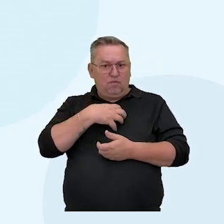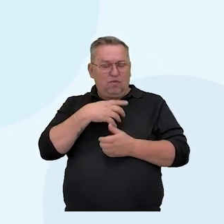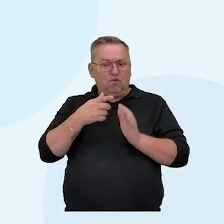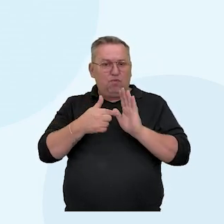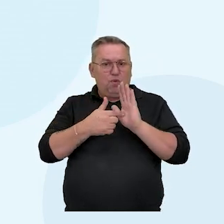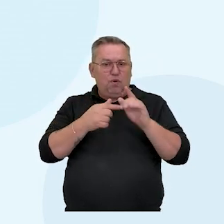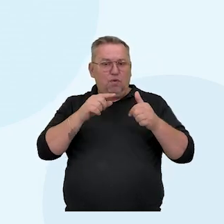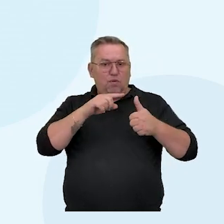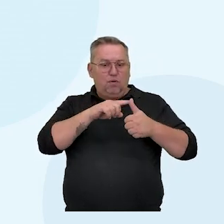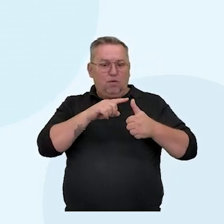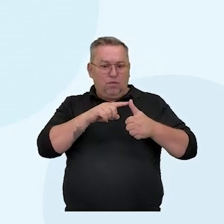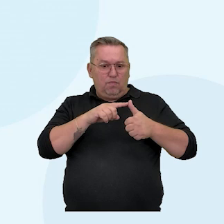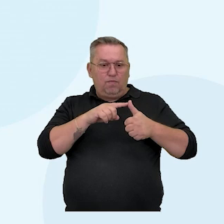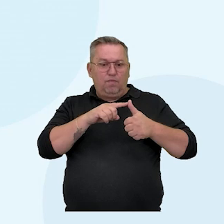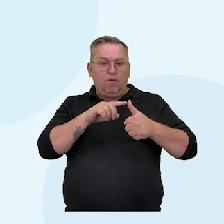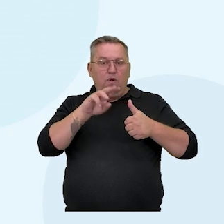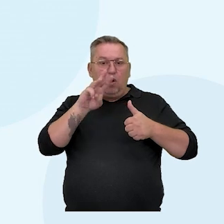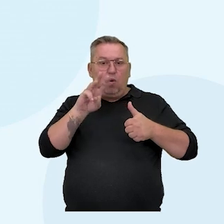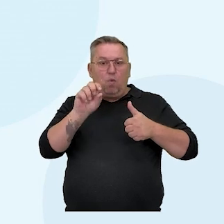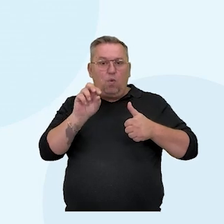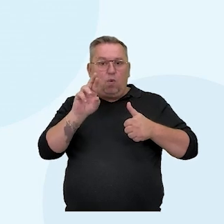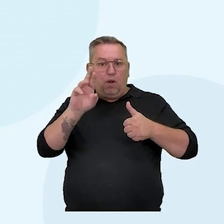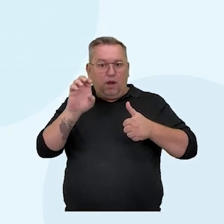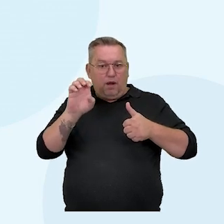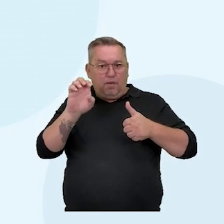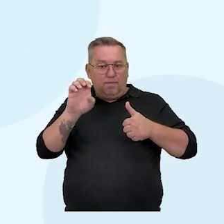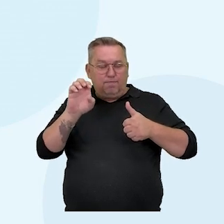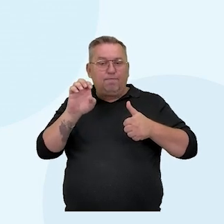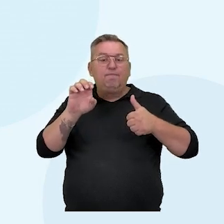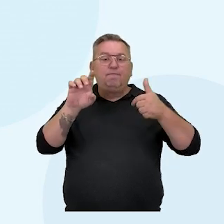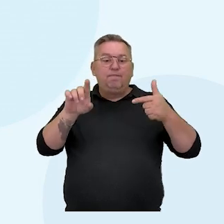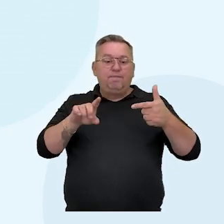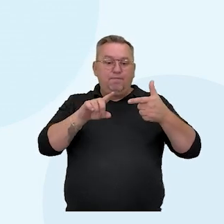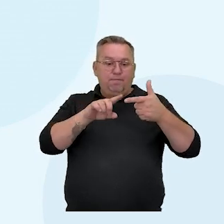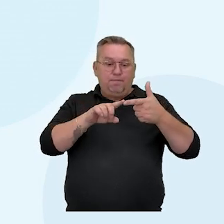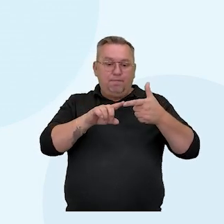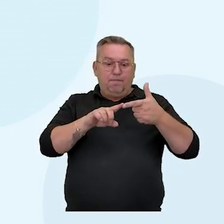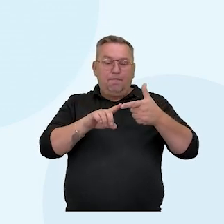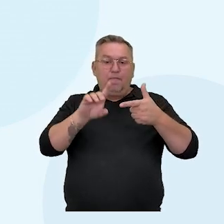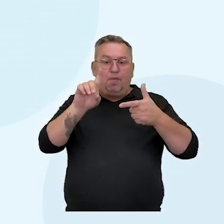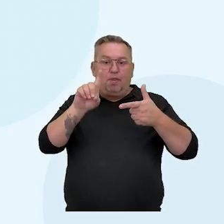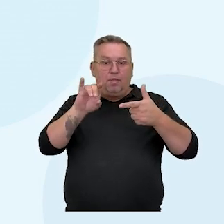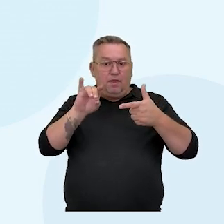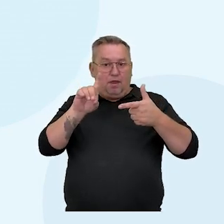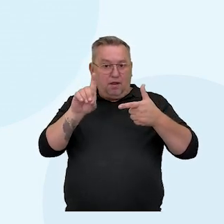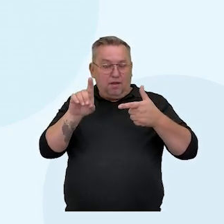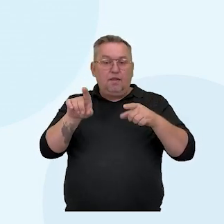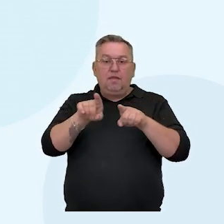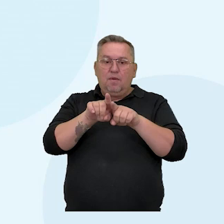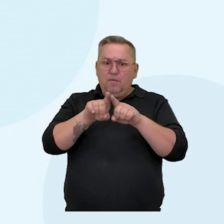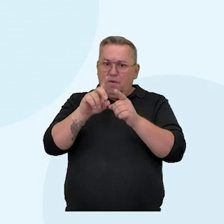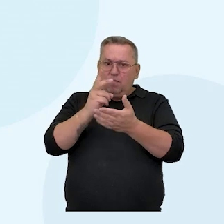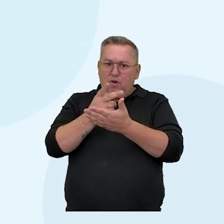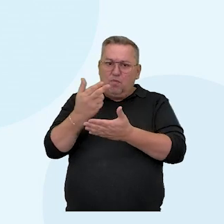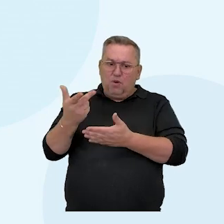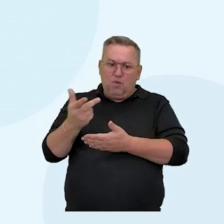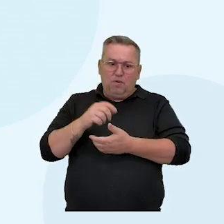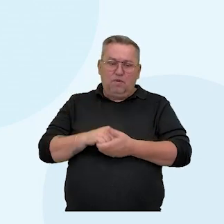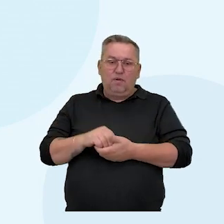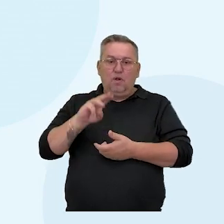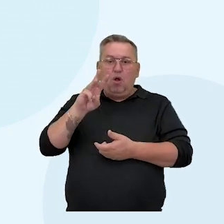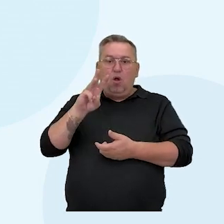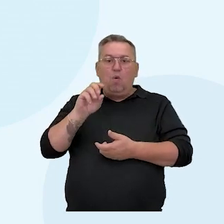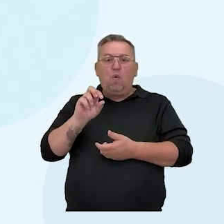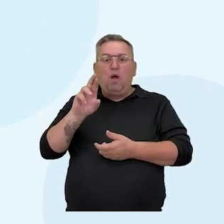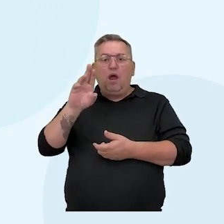slide. A gente tem aqui o were, que é o verbo to be, que a gente já viu nas aulas anteriores, e a gente tem o did, né? Então, aqui é a mesma coisa, ó. Where